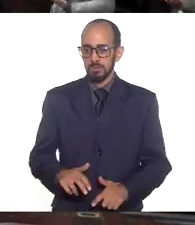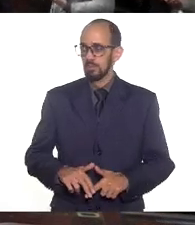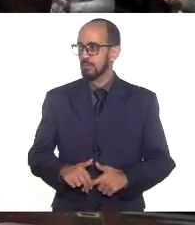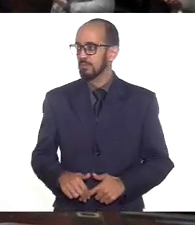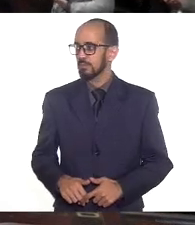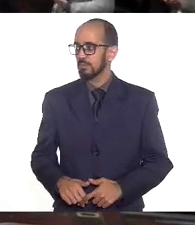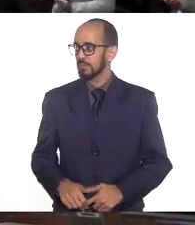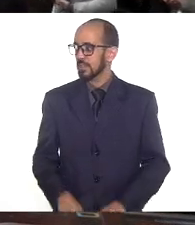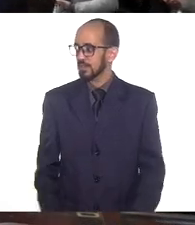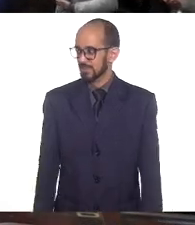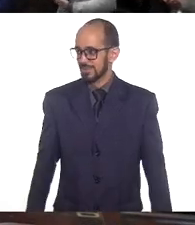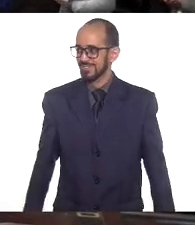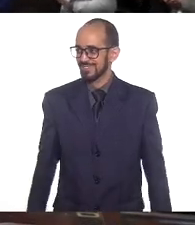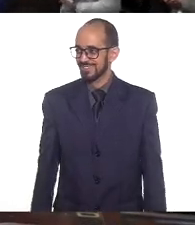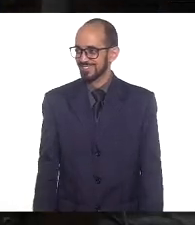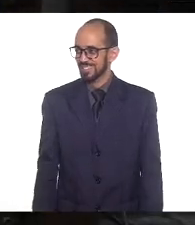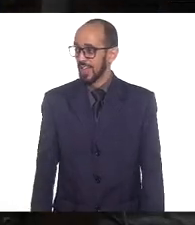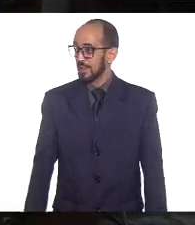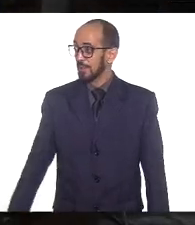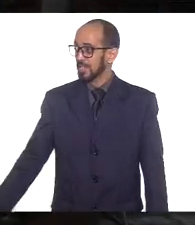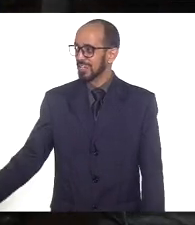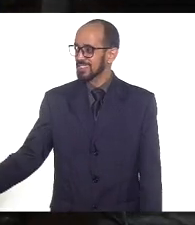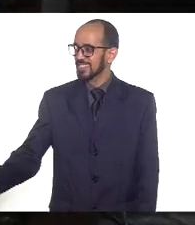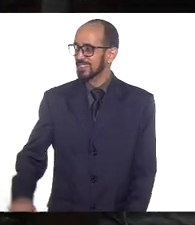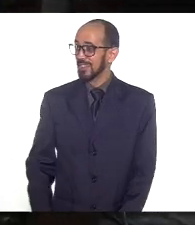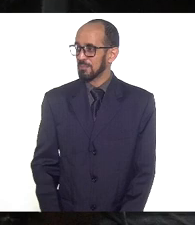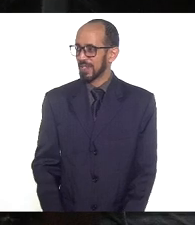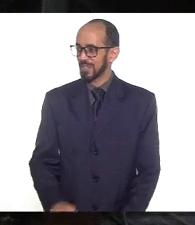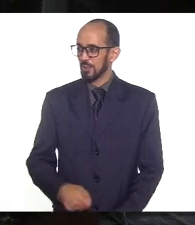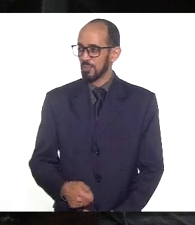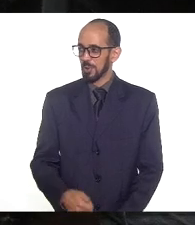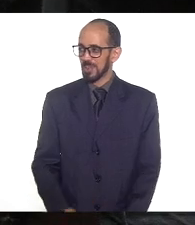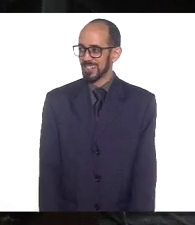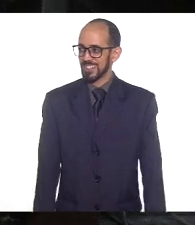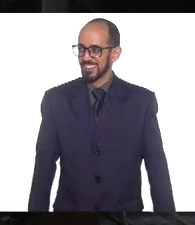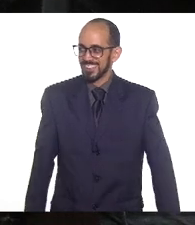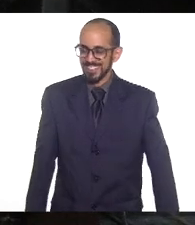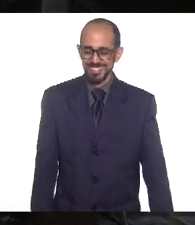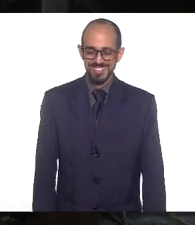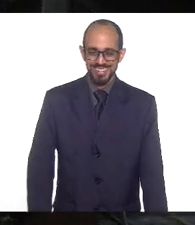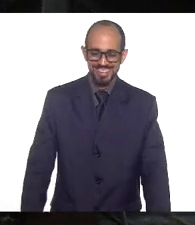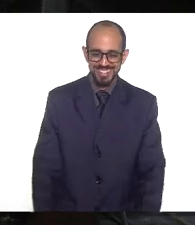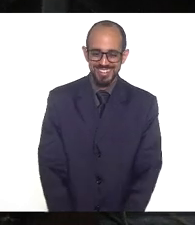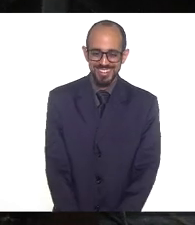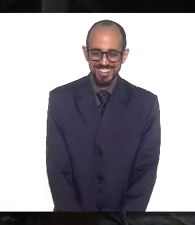e é deverá para poder a ser em si tá dizendo